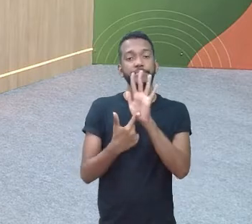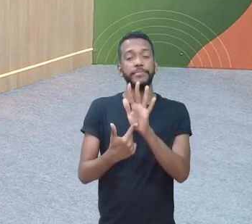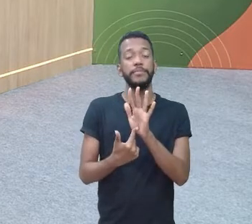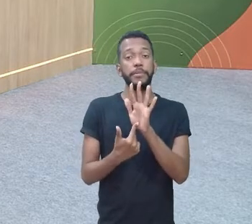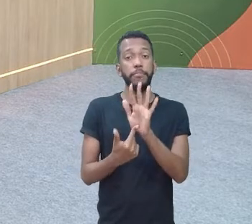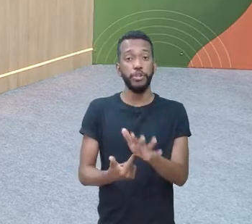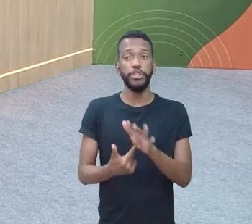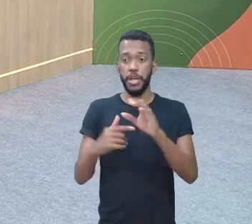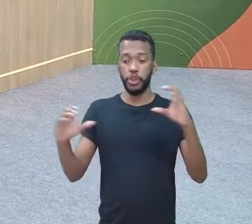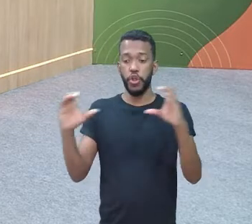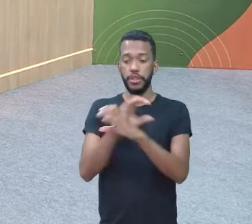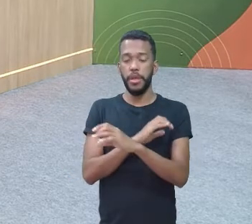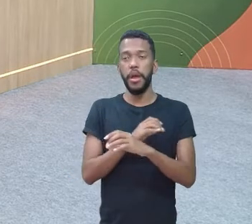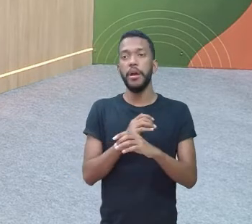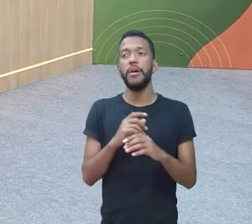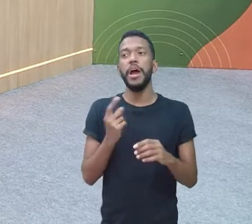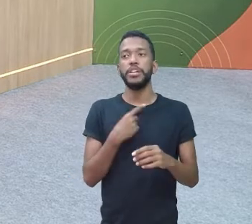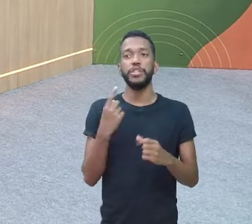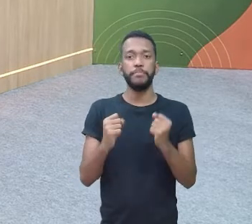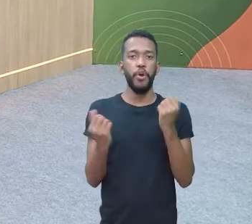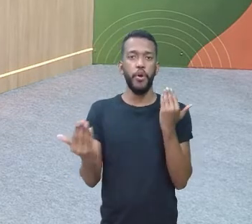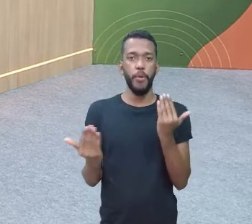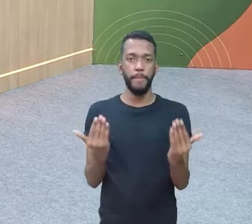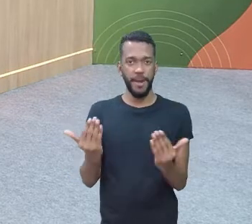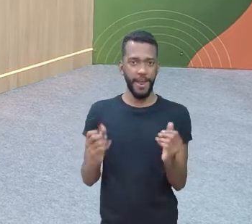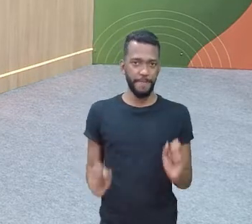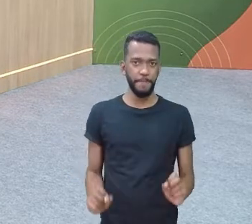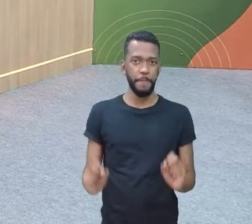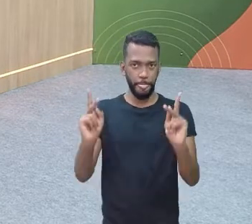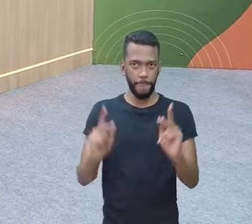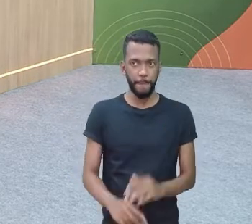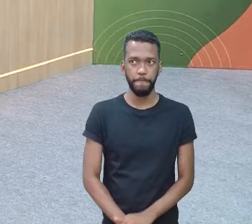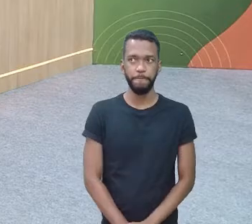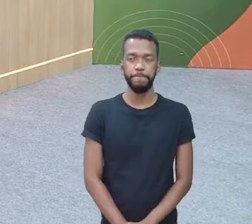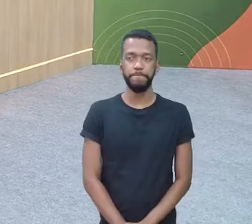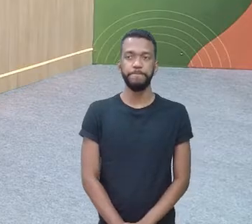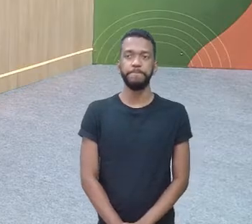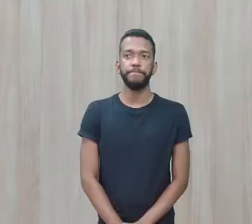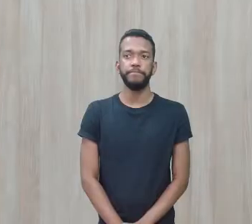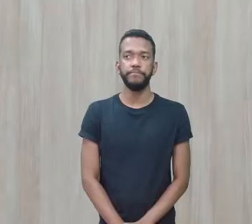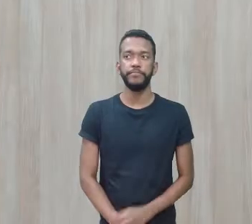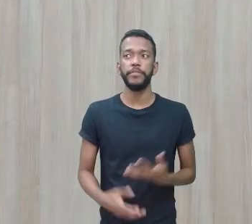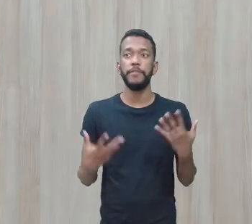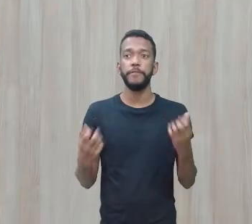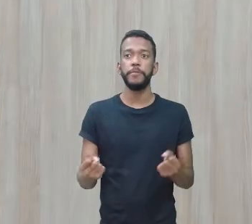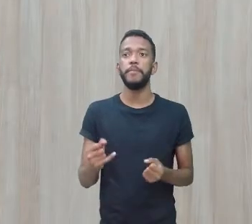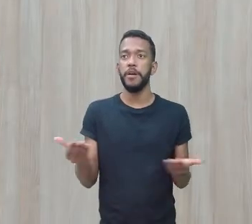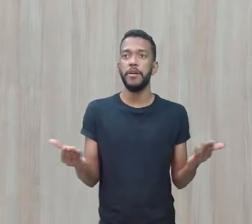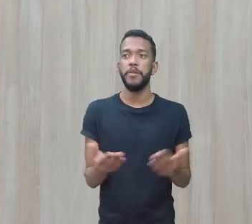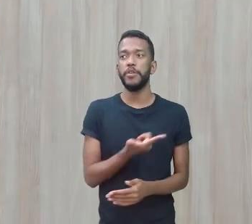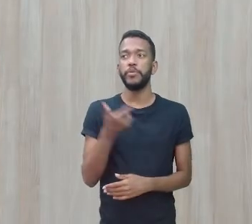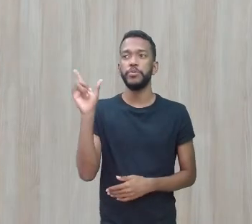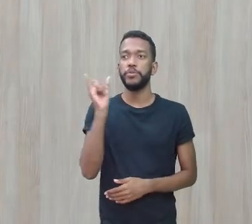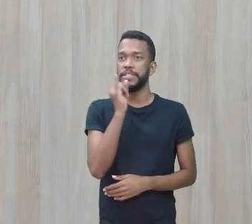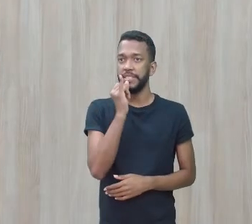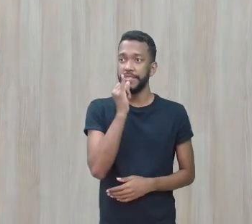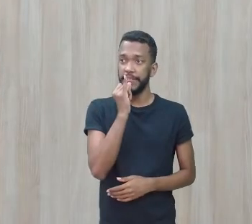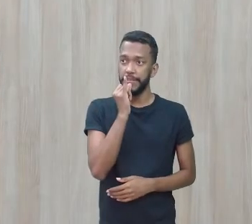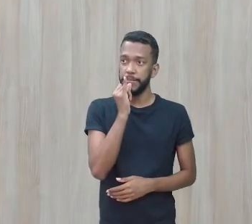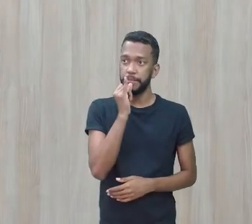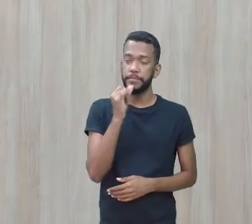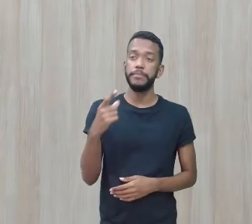divididas. Então, a gente pode fazer essa ideia comparativa aqui, tá certo? Vamos para outro exemplo. Outra ideia